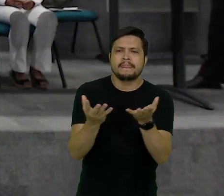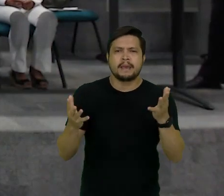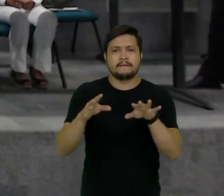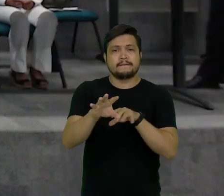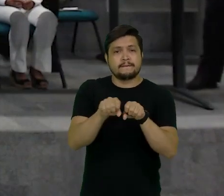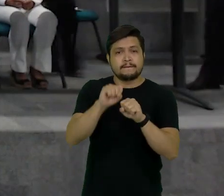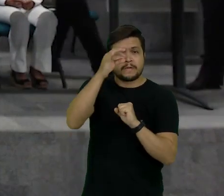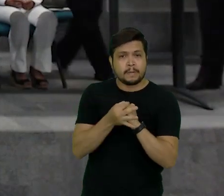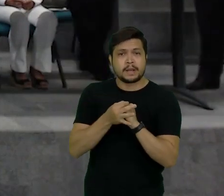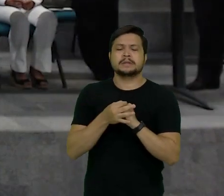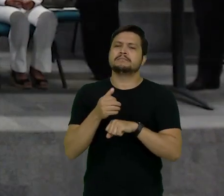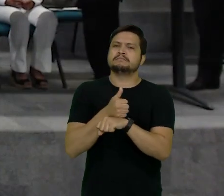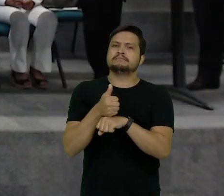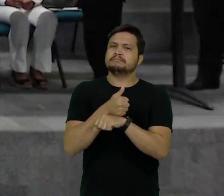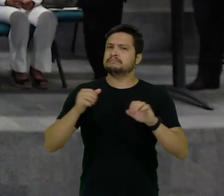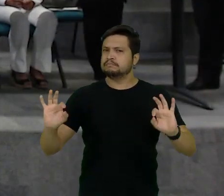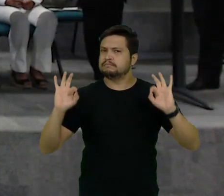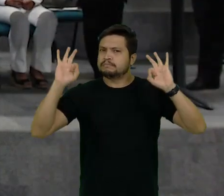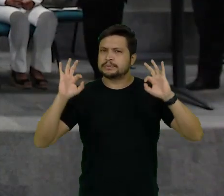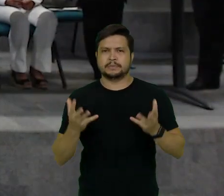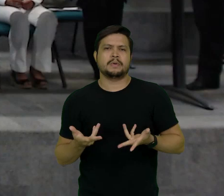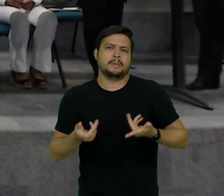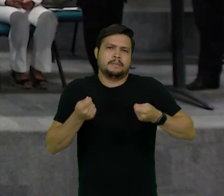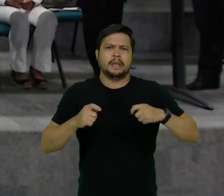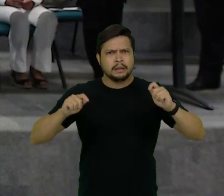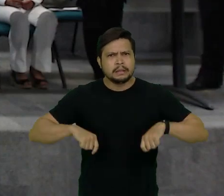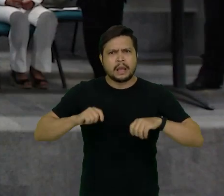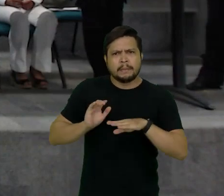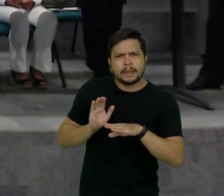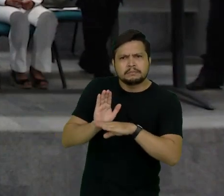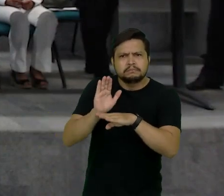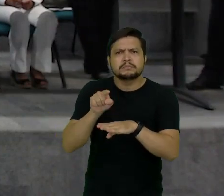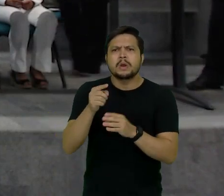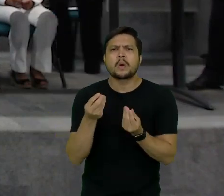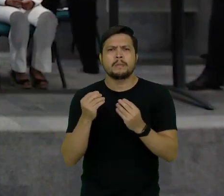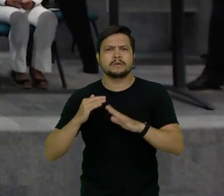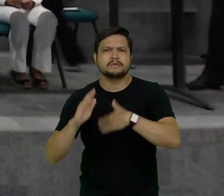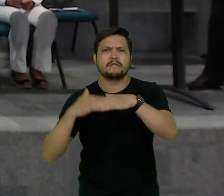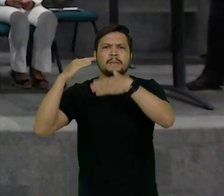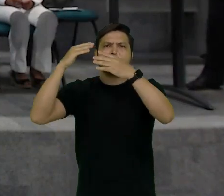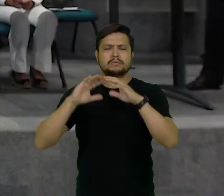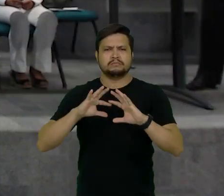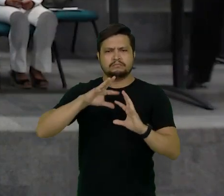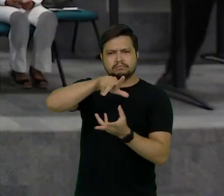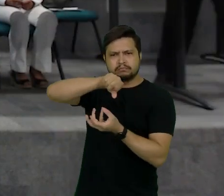de inovar e contribuir de forma significativa para o desenvolvimento sustentável da produção animal e da